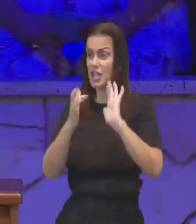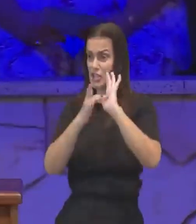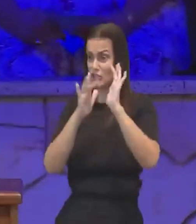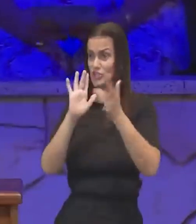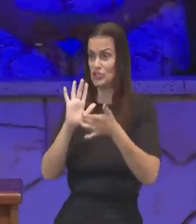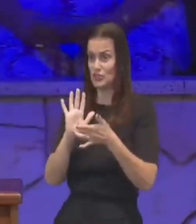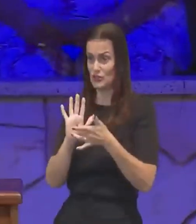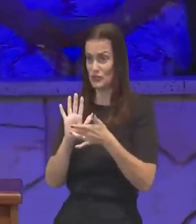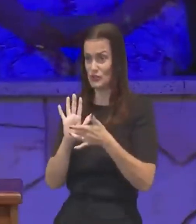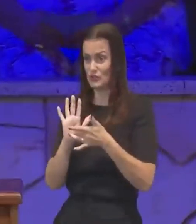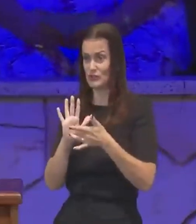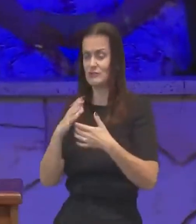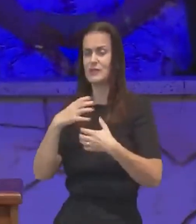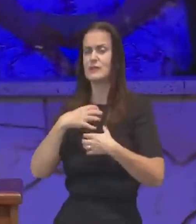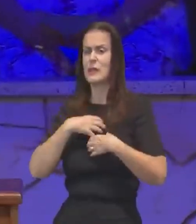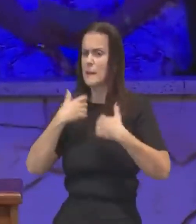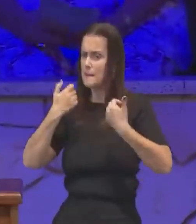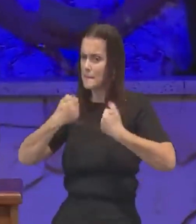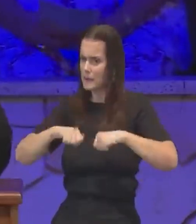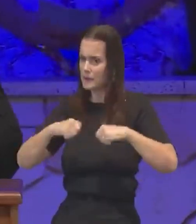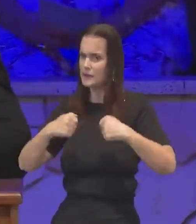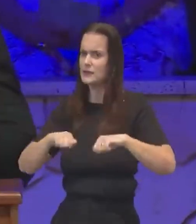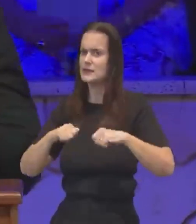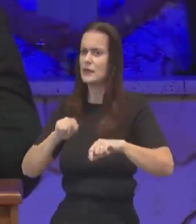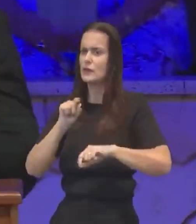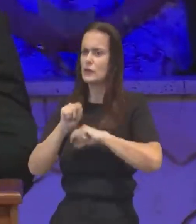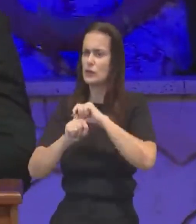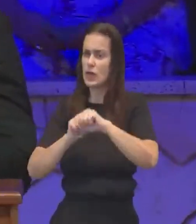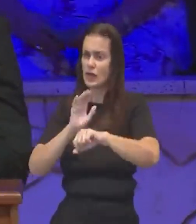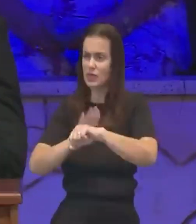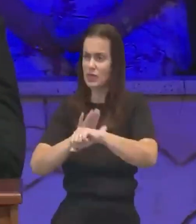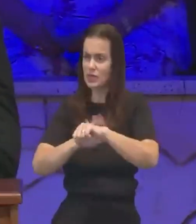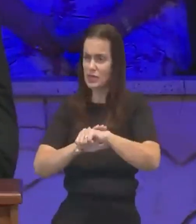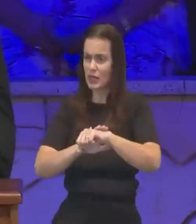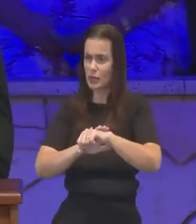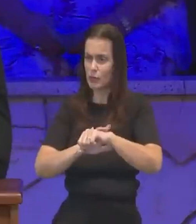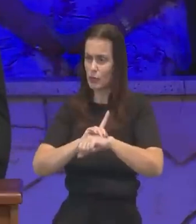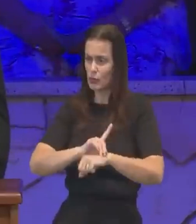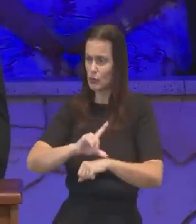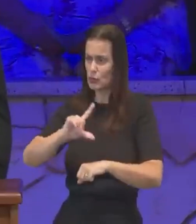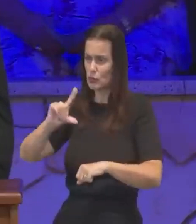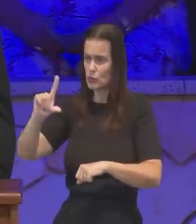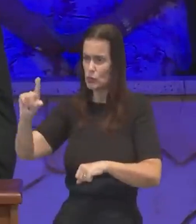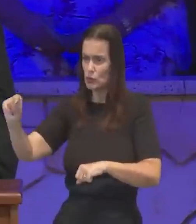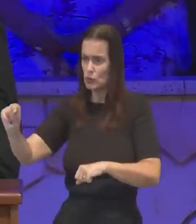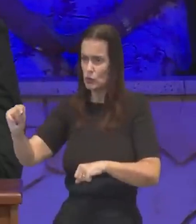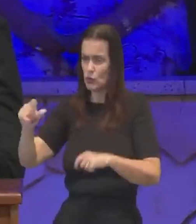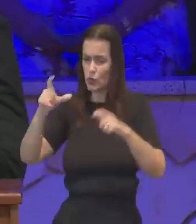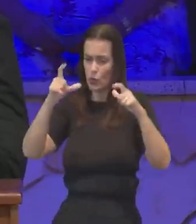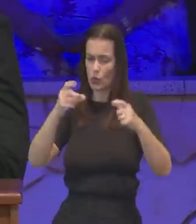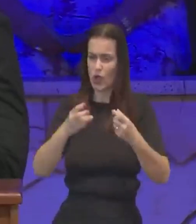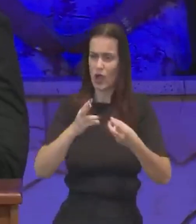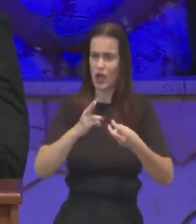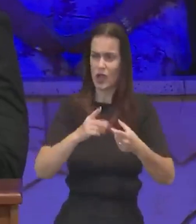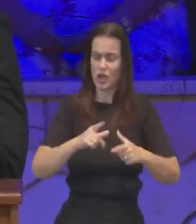Jesus sentiu a necessidade de por algum tempo se retirar da região de Jerusalém,